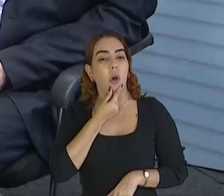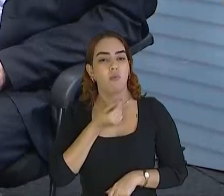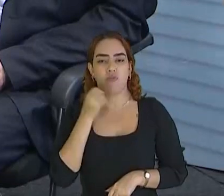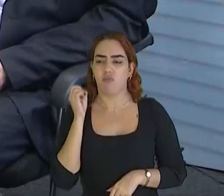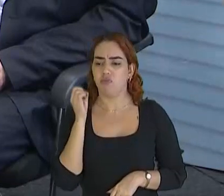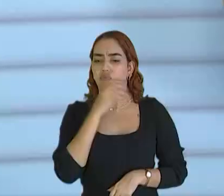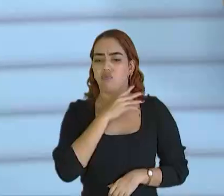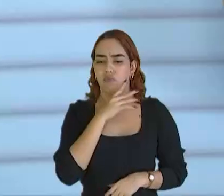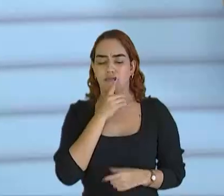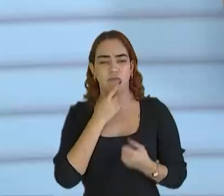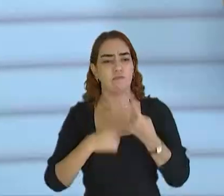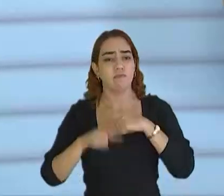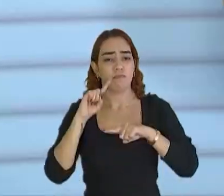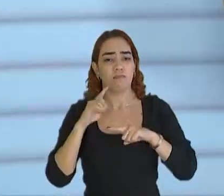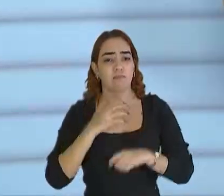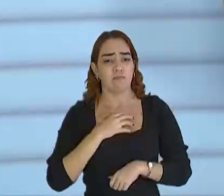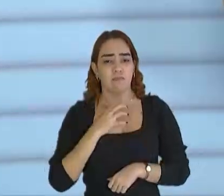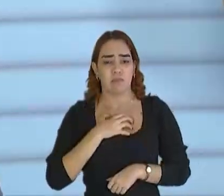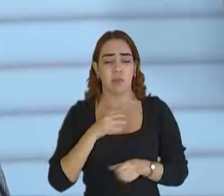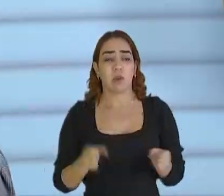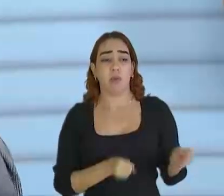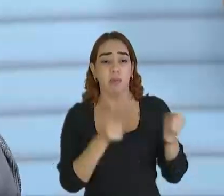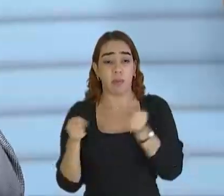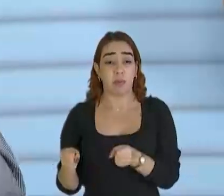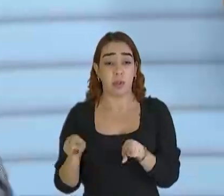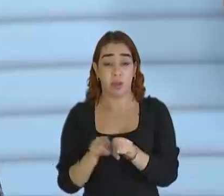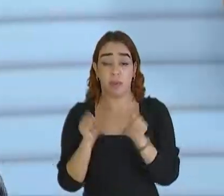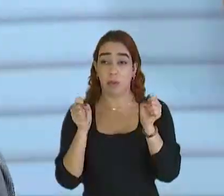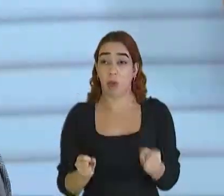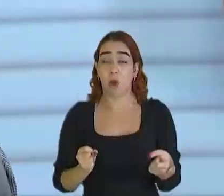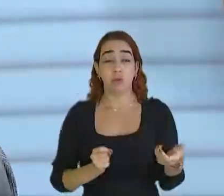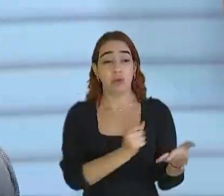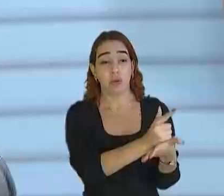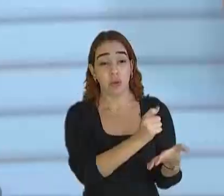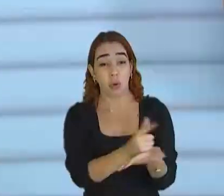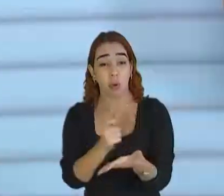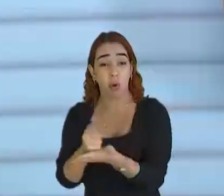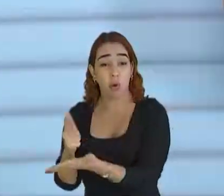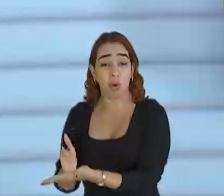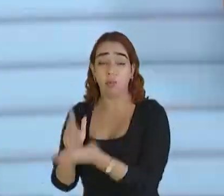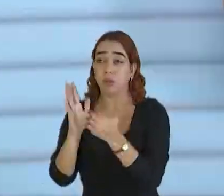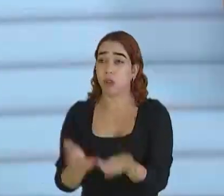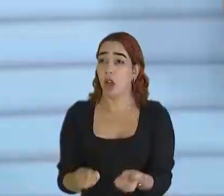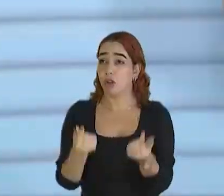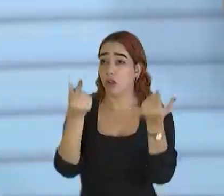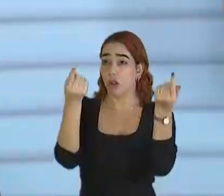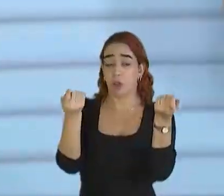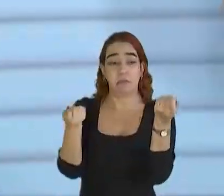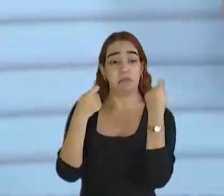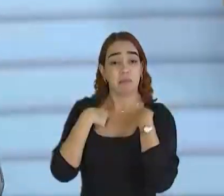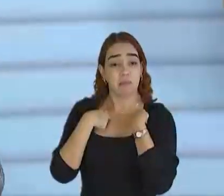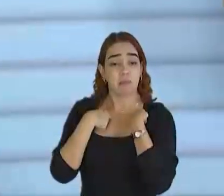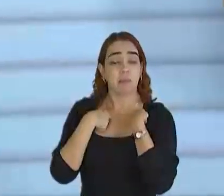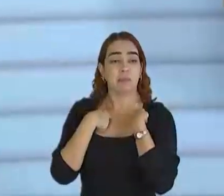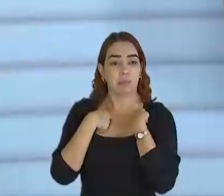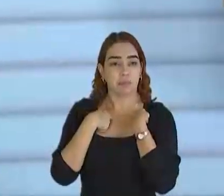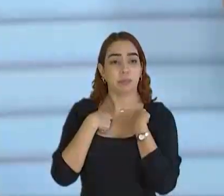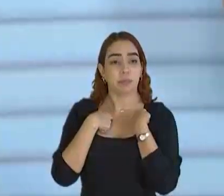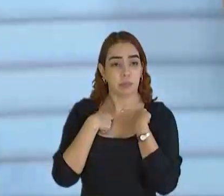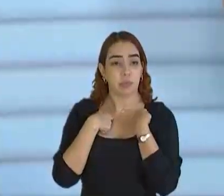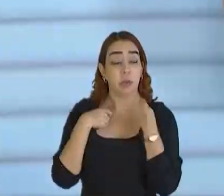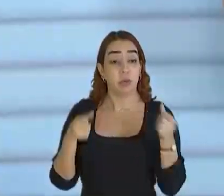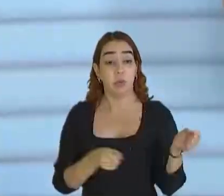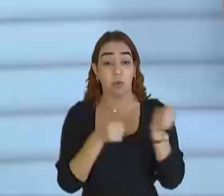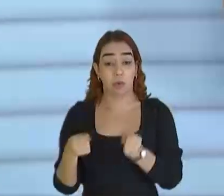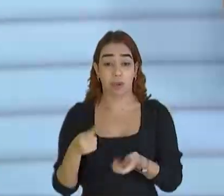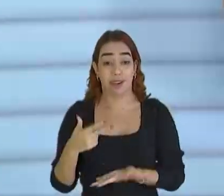ele acaba ativando o mercado de consumo de massa de maneira muito imediata, ali, né, ele abre uma porta, ele dá poder, porque a